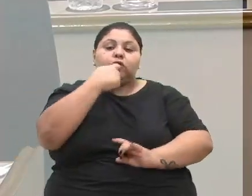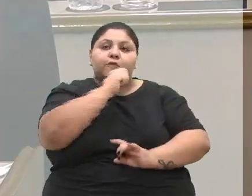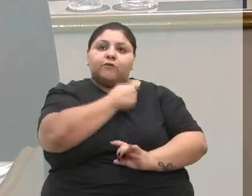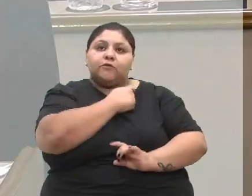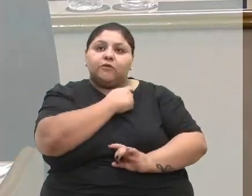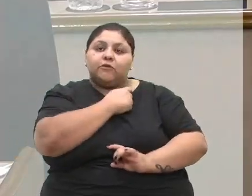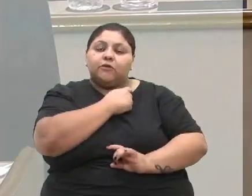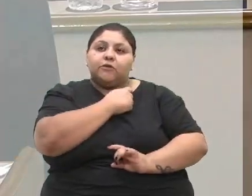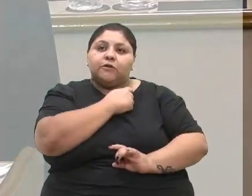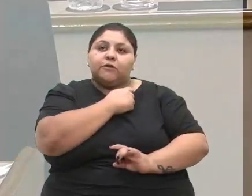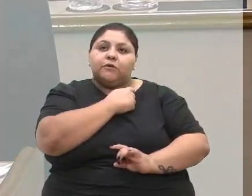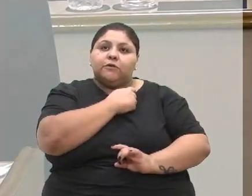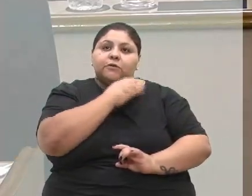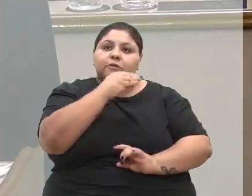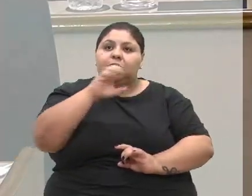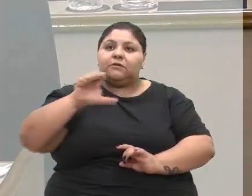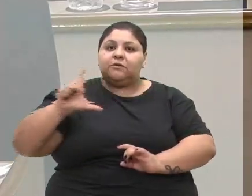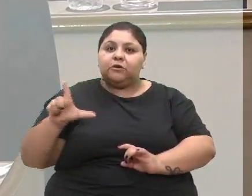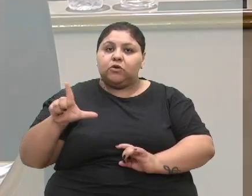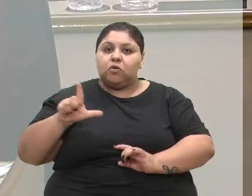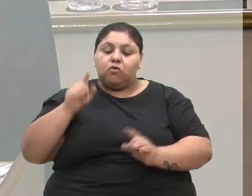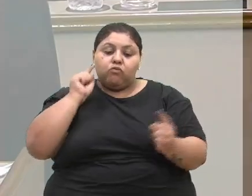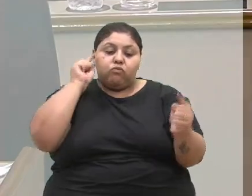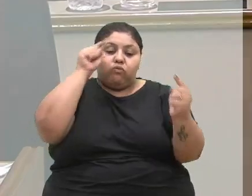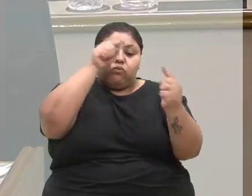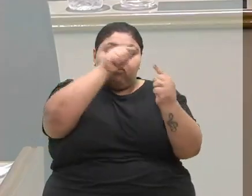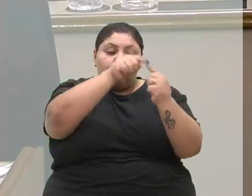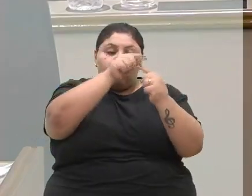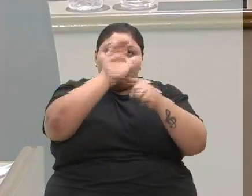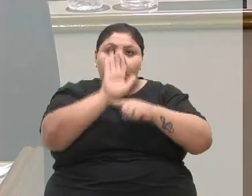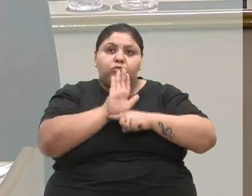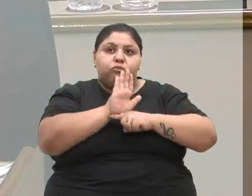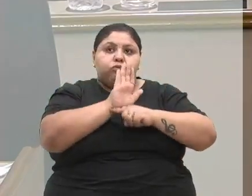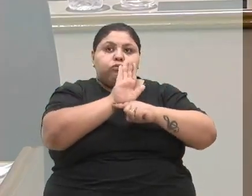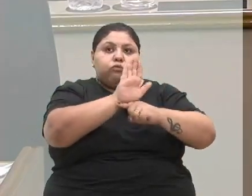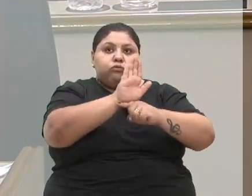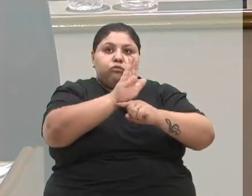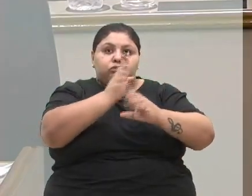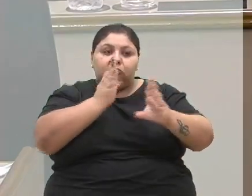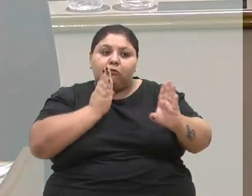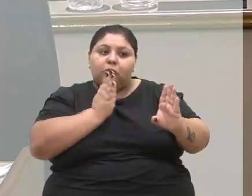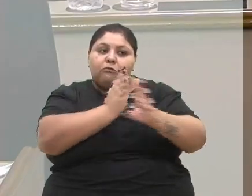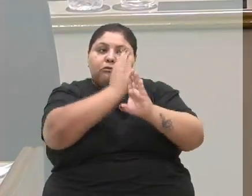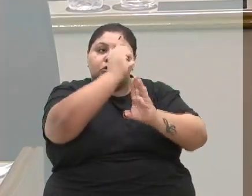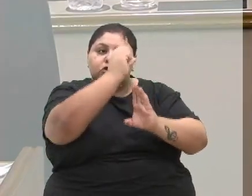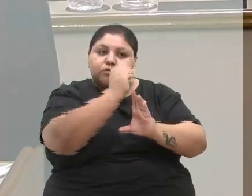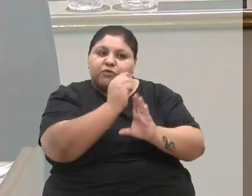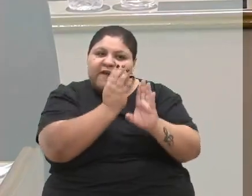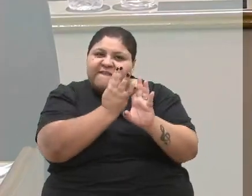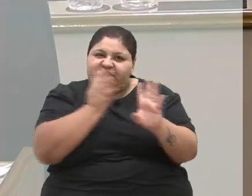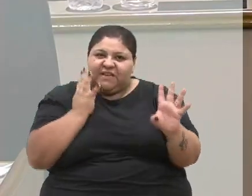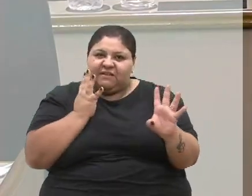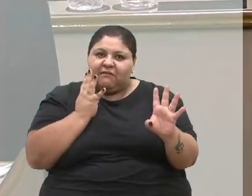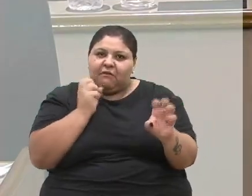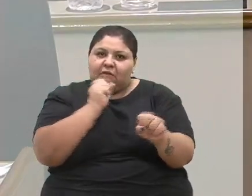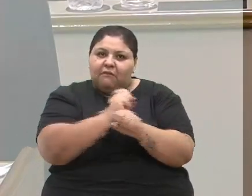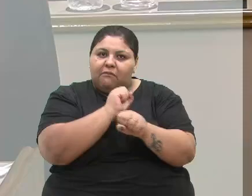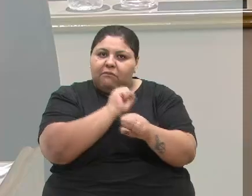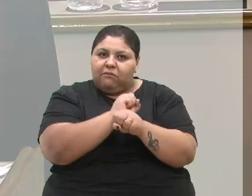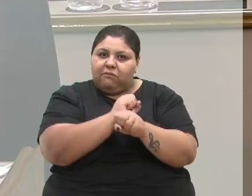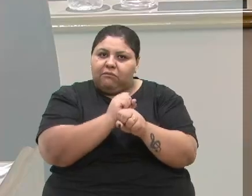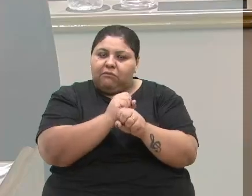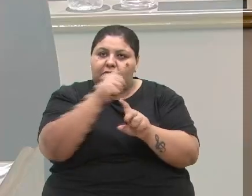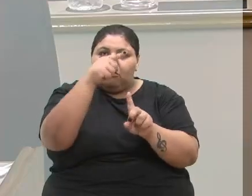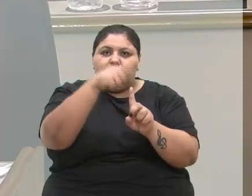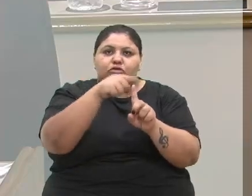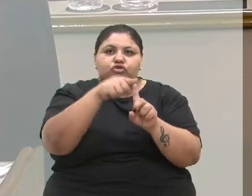CEL, com o intuito de auxiliar nos diagnósticos, tratamentos e diminuir a fila de espera por esse tipo de